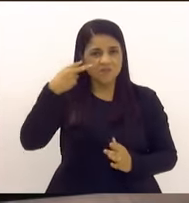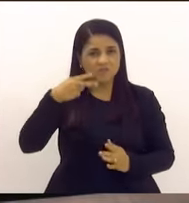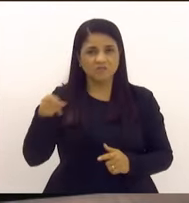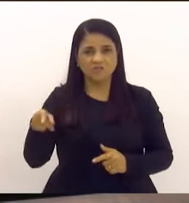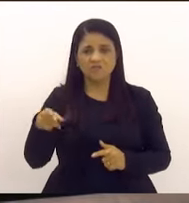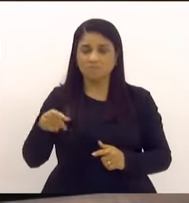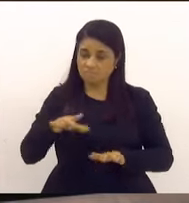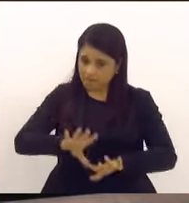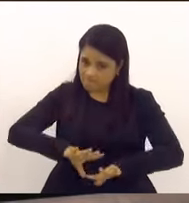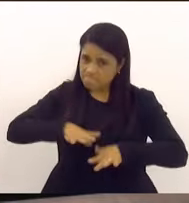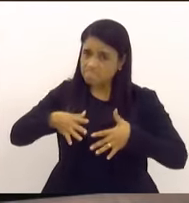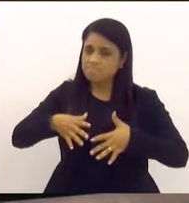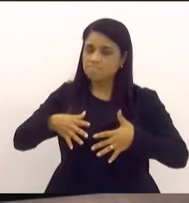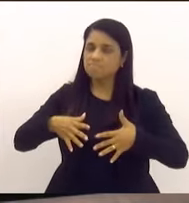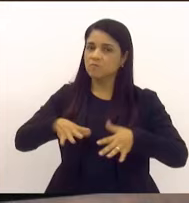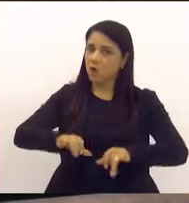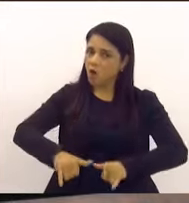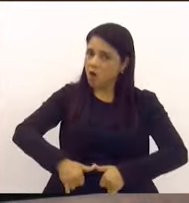Tenham peito e